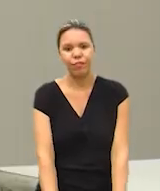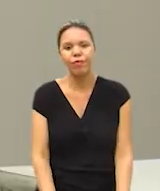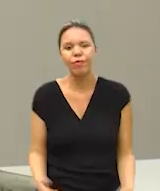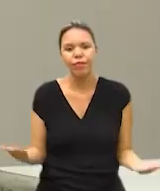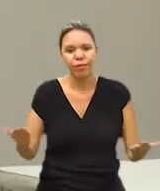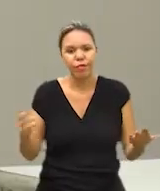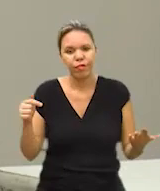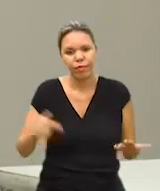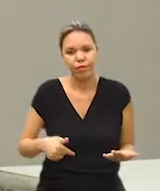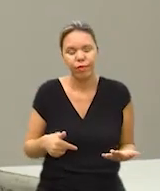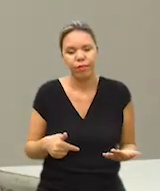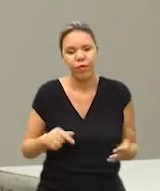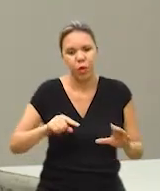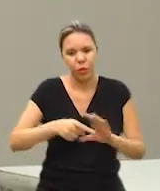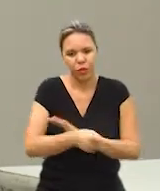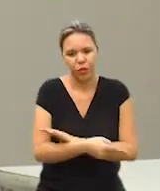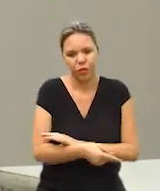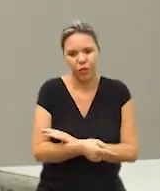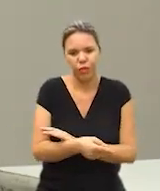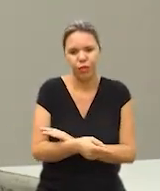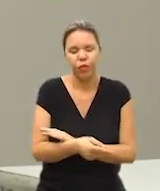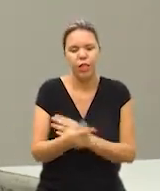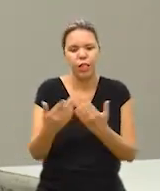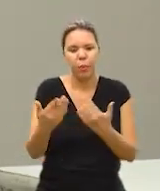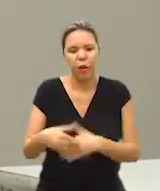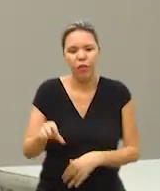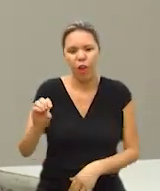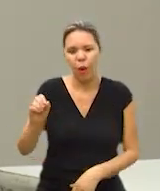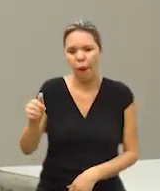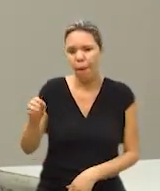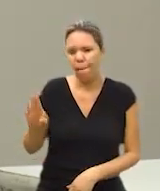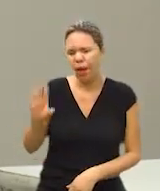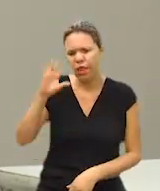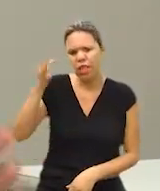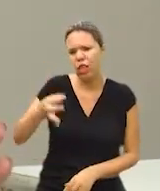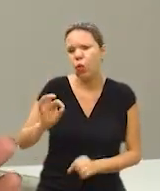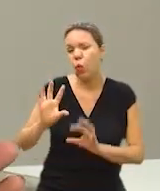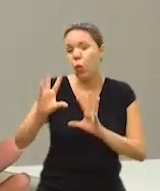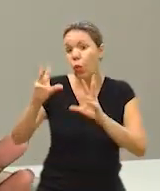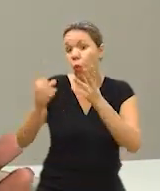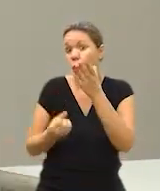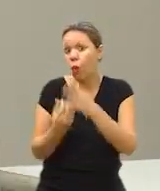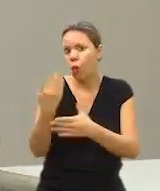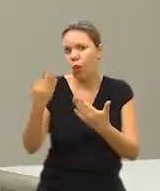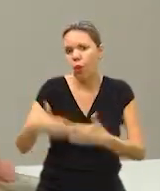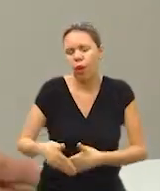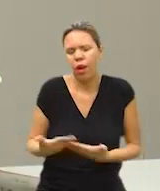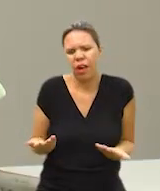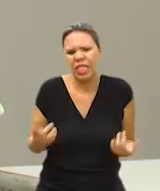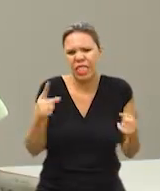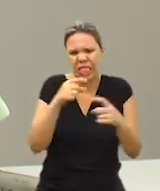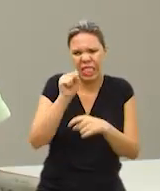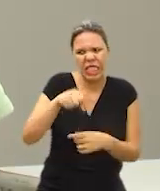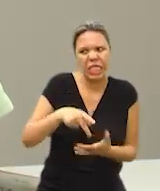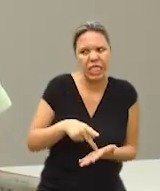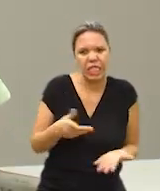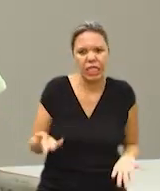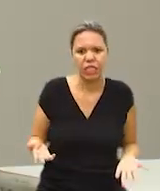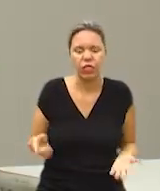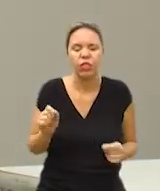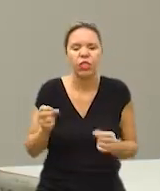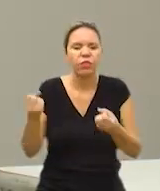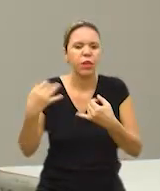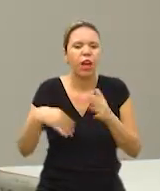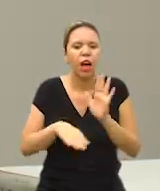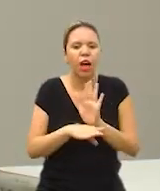Agora a gente vai mergulhar no exame da OAB para a gente entender tudo o que acontece com essa prova, se é difícil mesmo. E quem